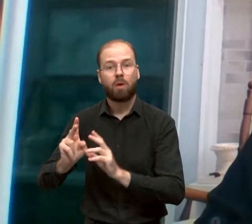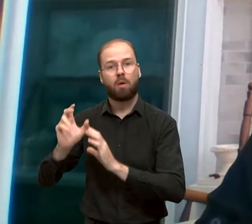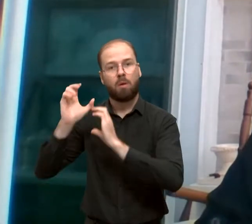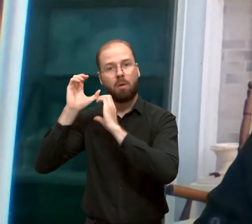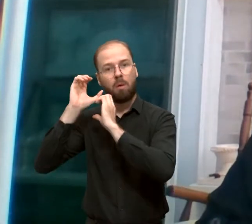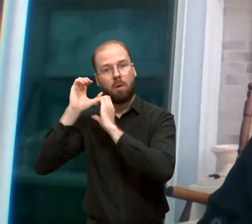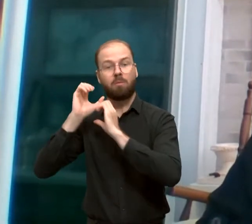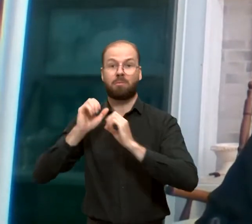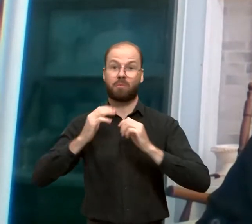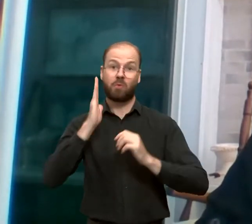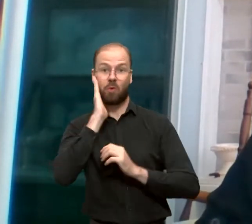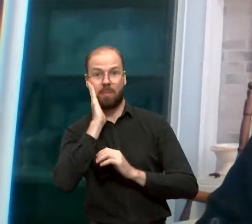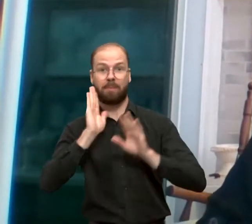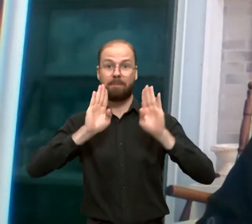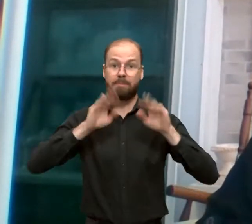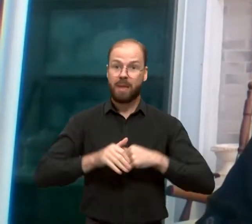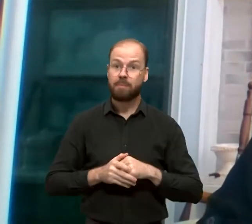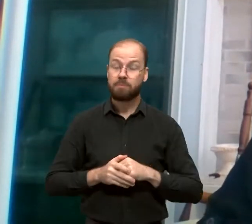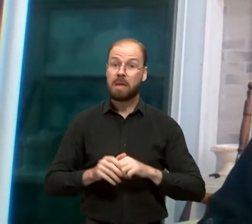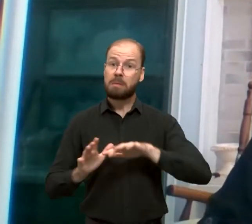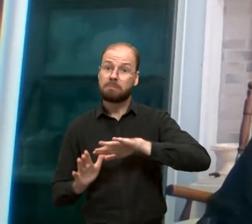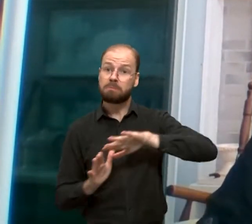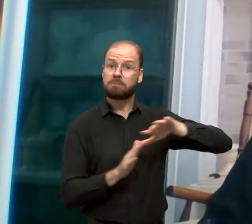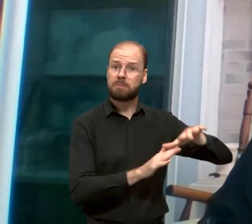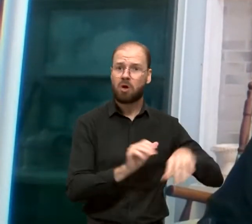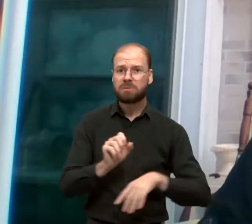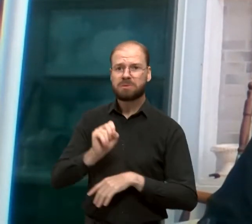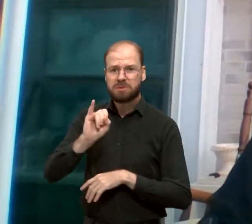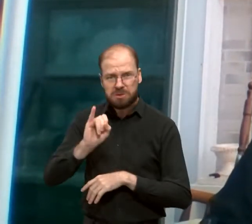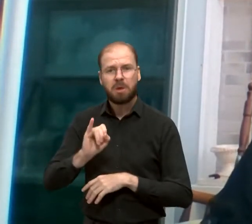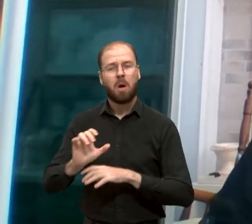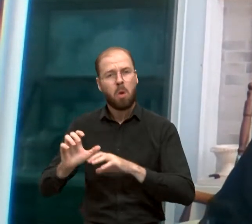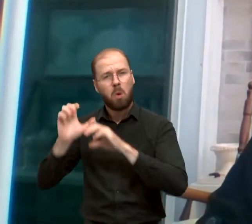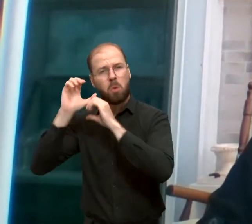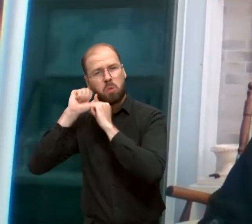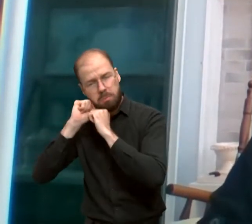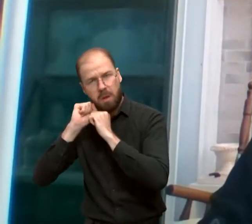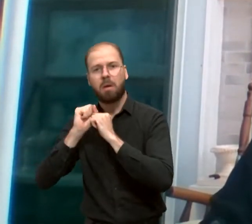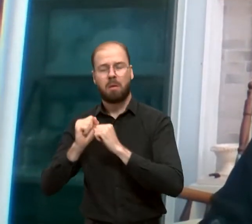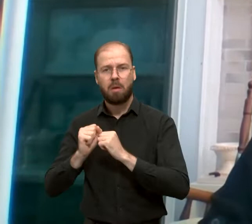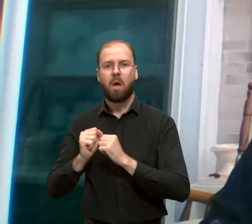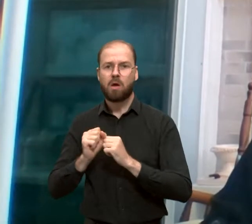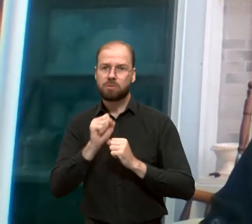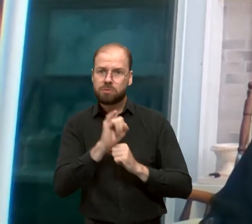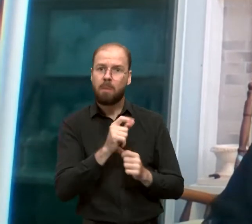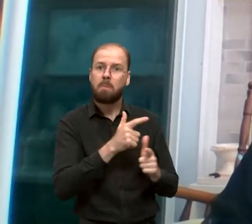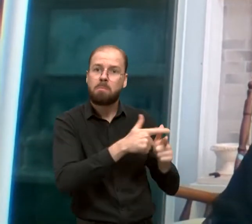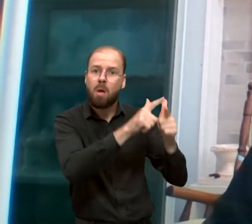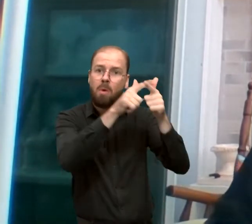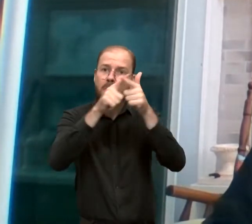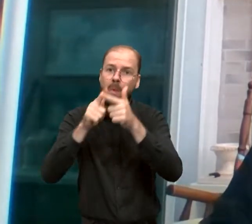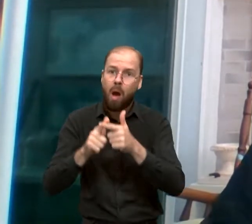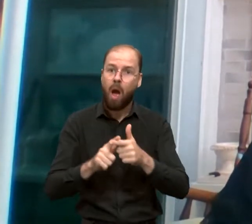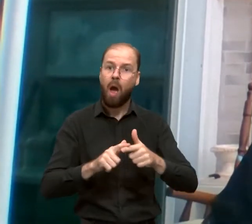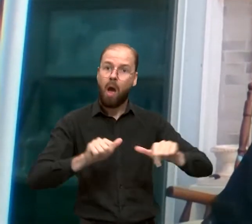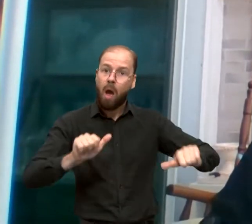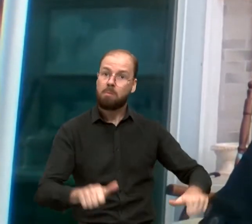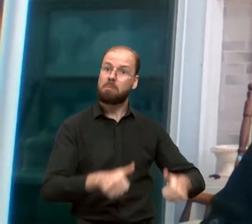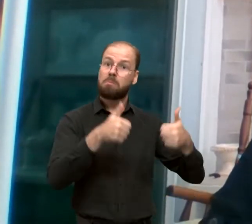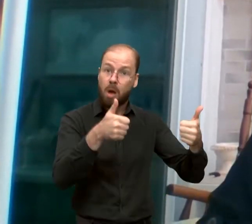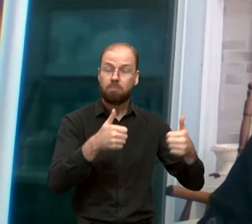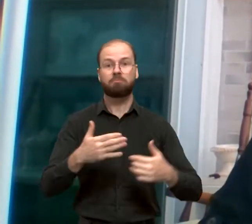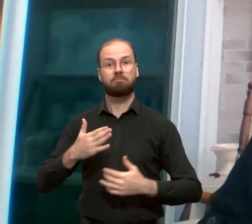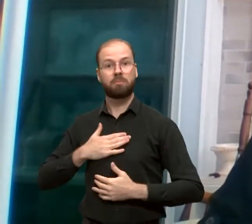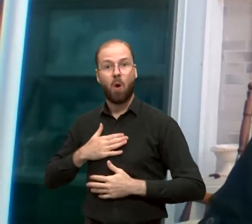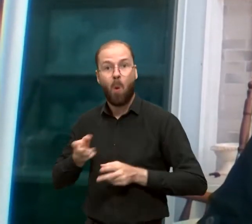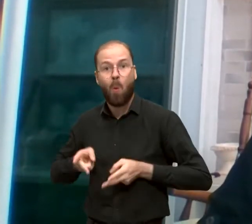abolida. Mas se ela se mantém, mesmo diante da resolução desse fator precipitante ou de um tempo de